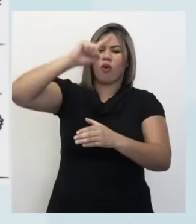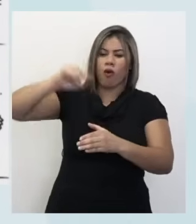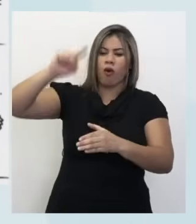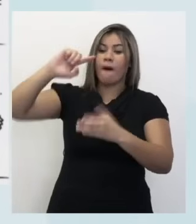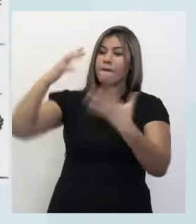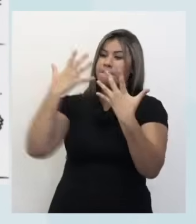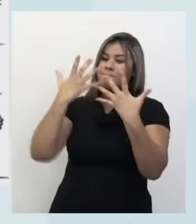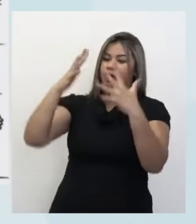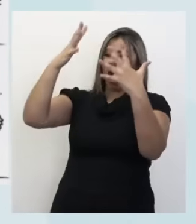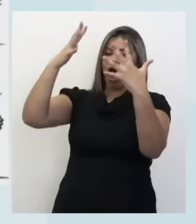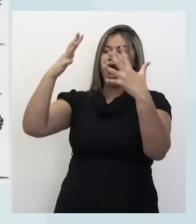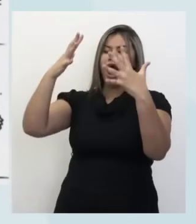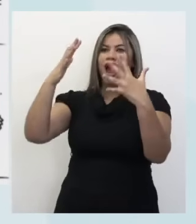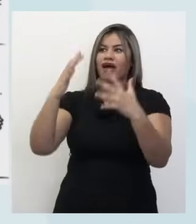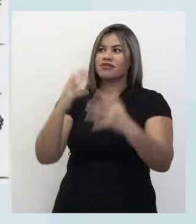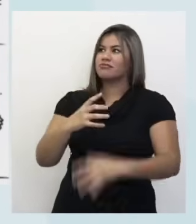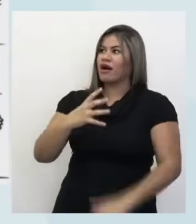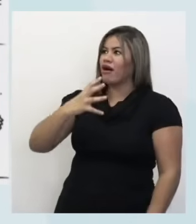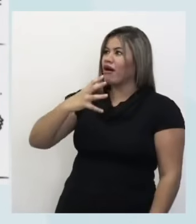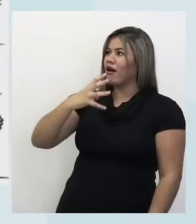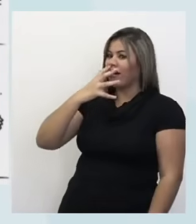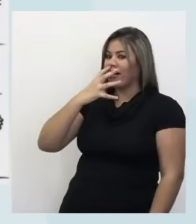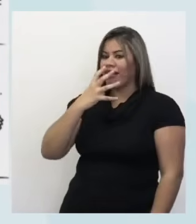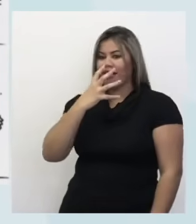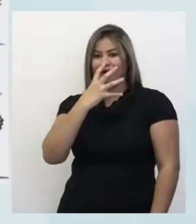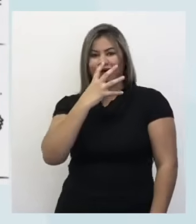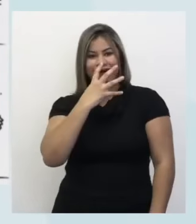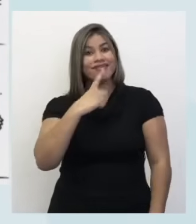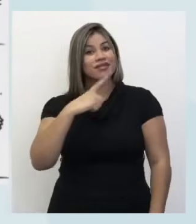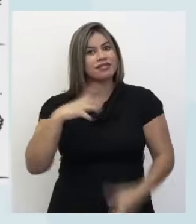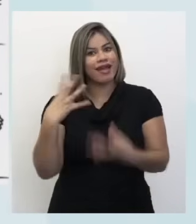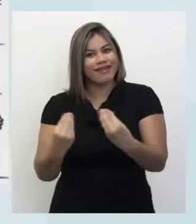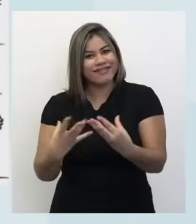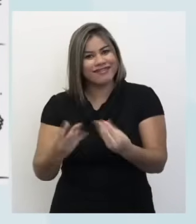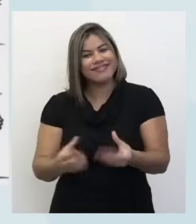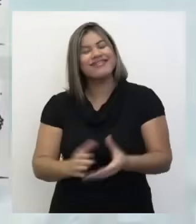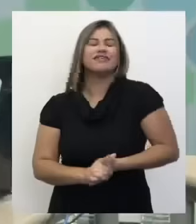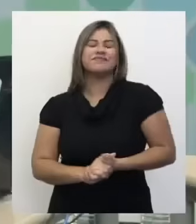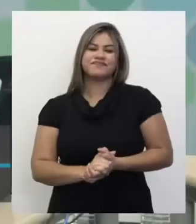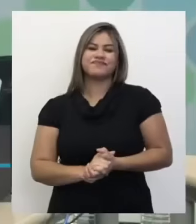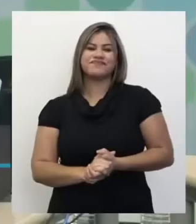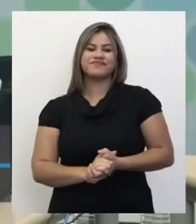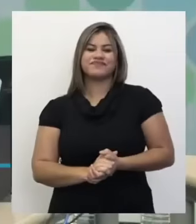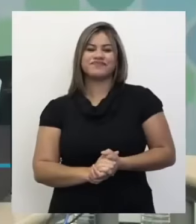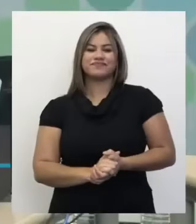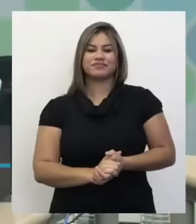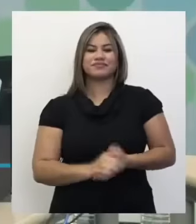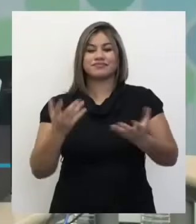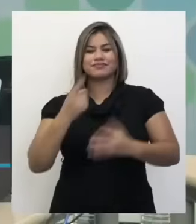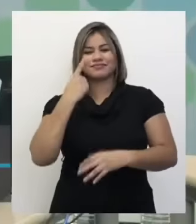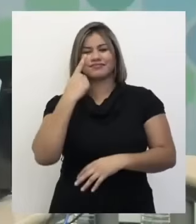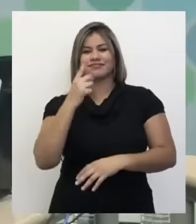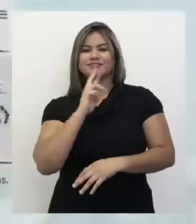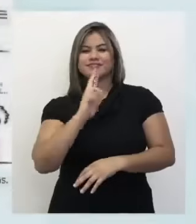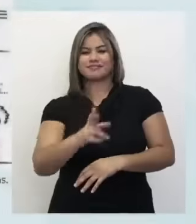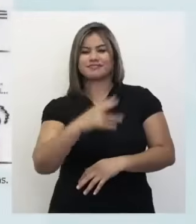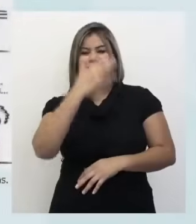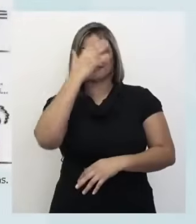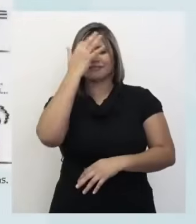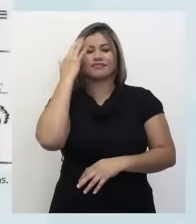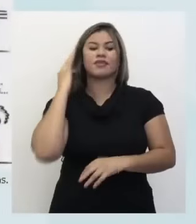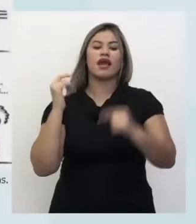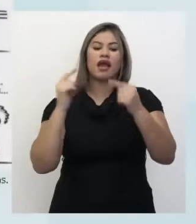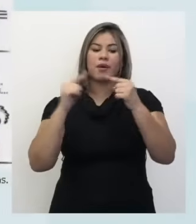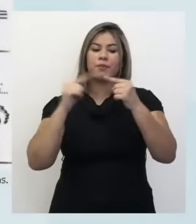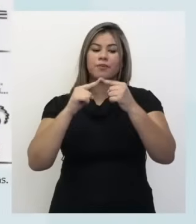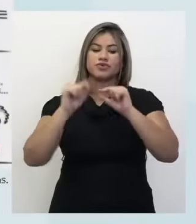tananã, brilhando, assim, né? Em desenho, animação, a gente vê muito isso. Então, vamos lá para a nossa resposta. O humor está presente